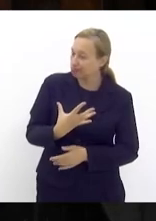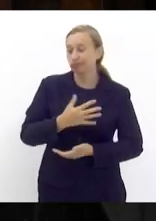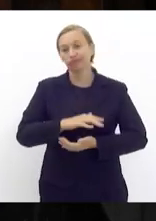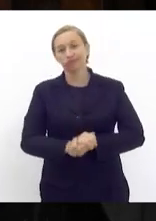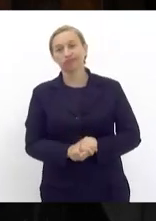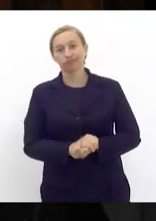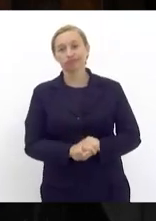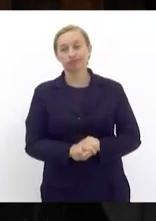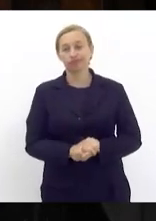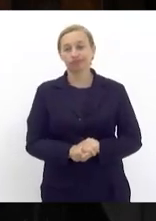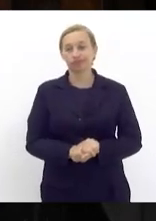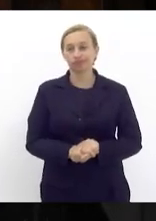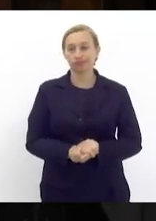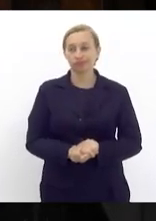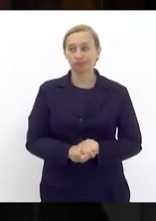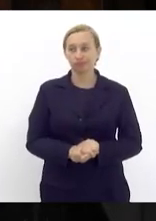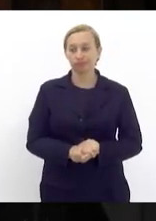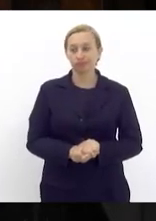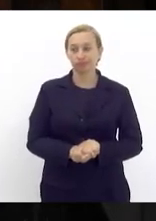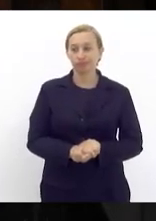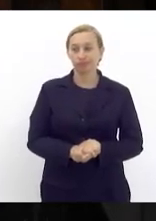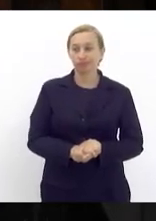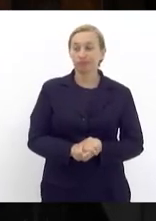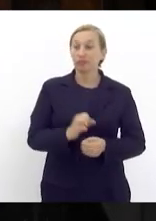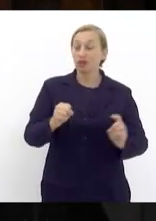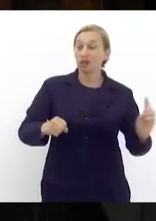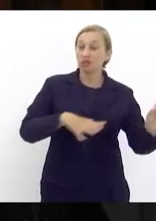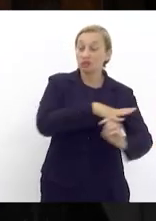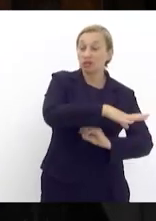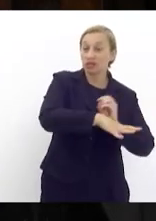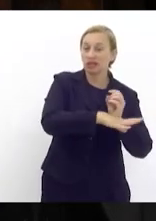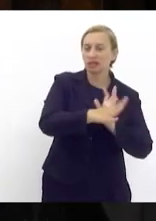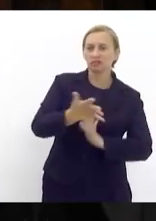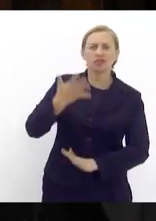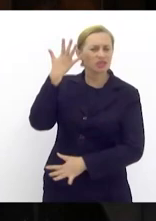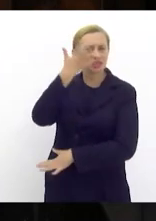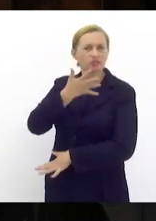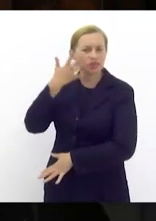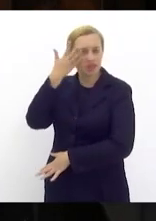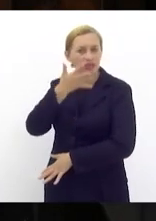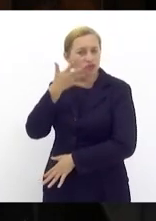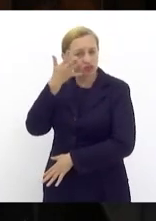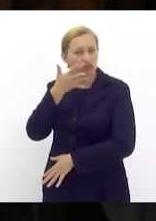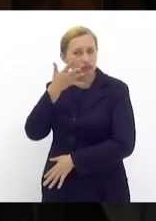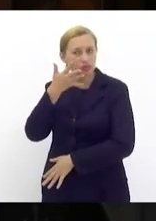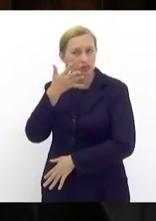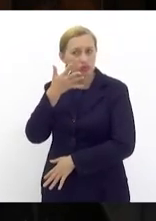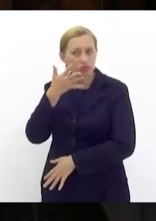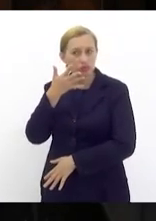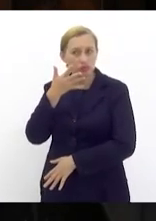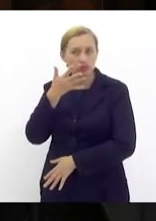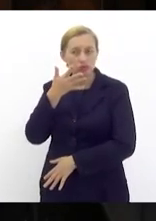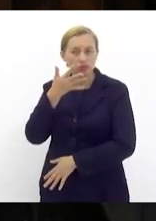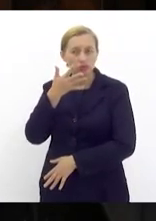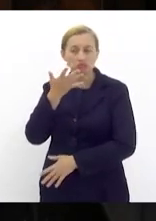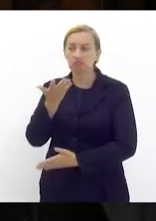A correspondência da sociedade para essas mensagens, nem nos